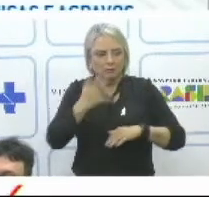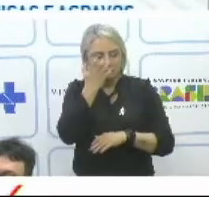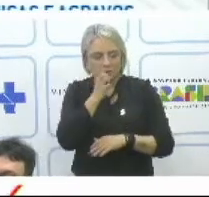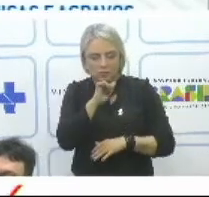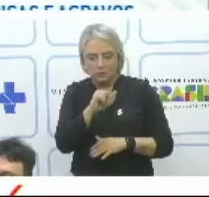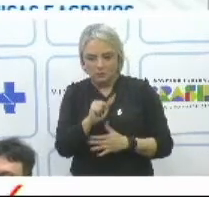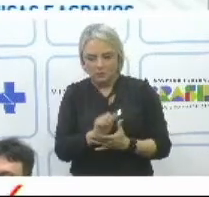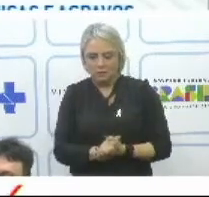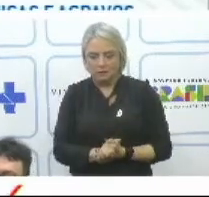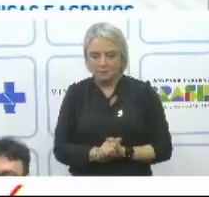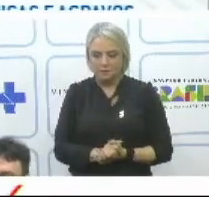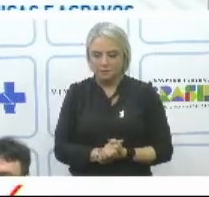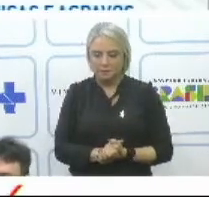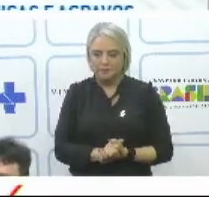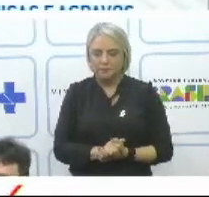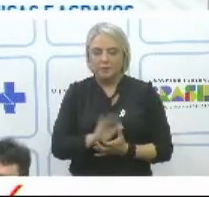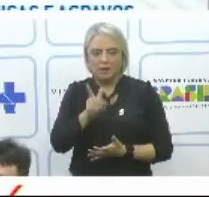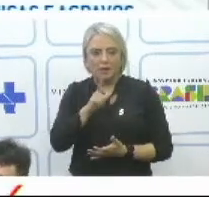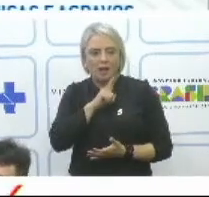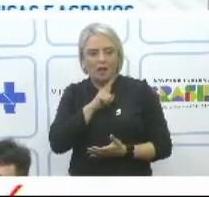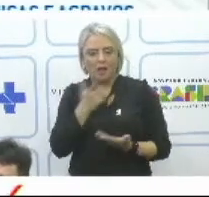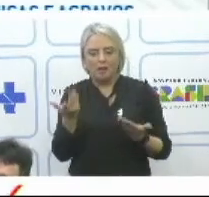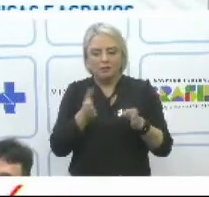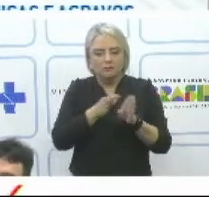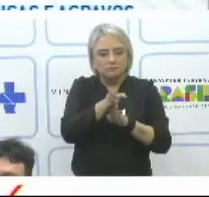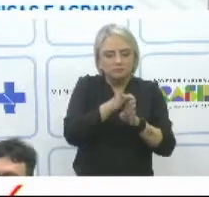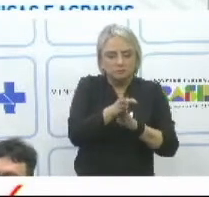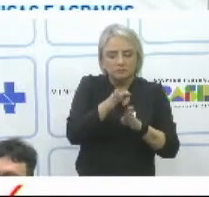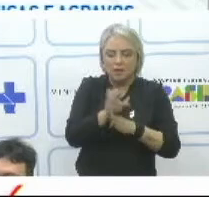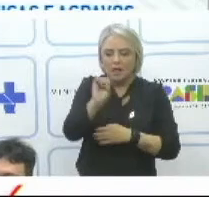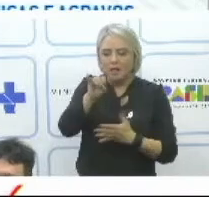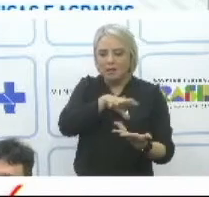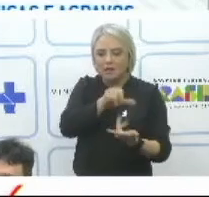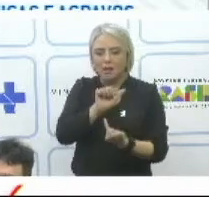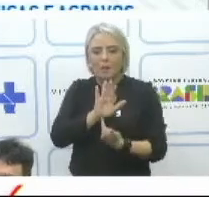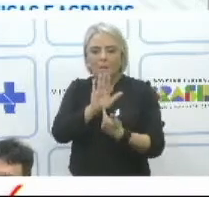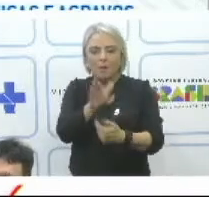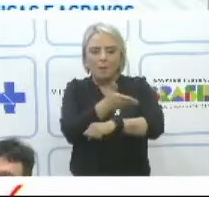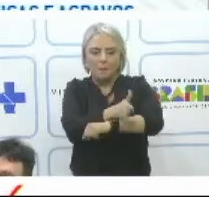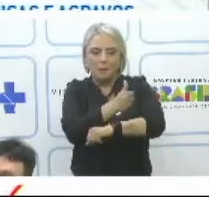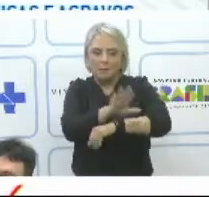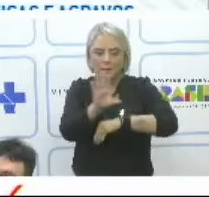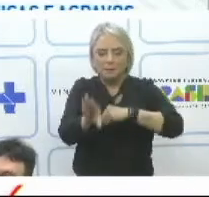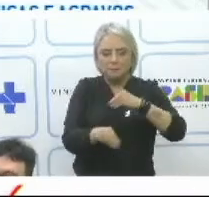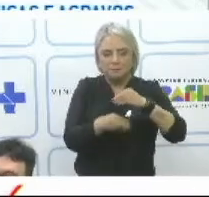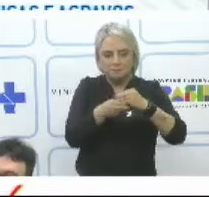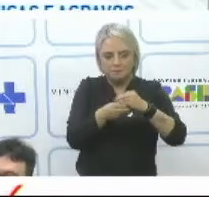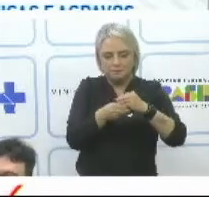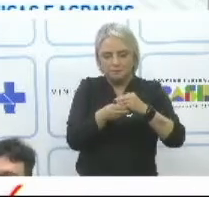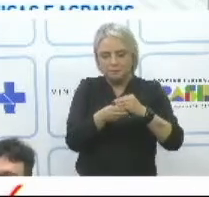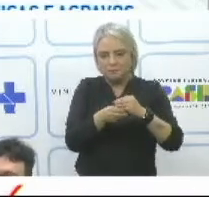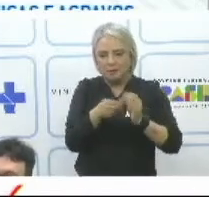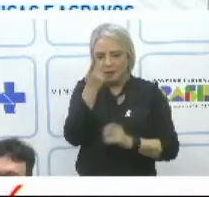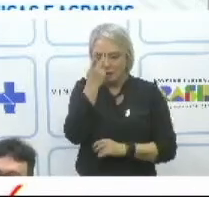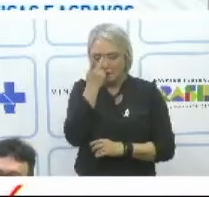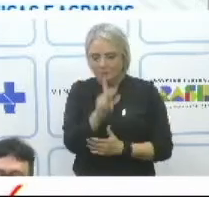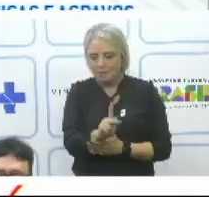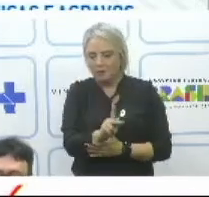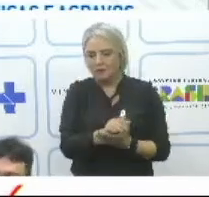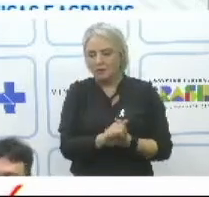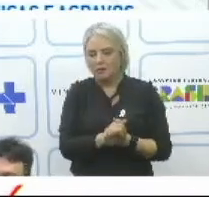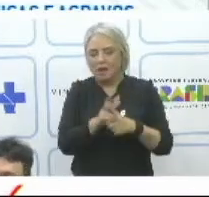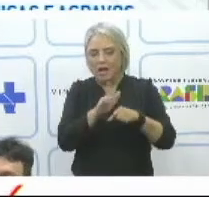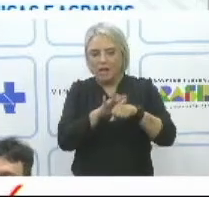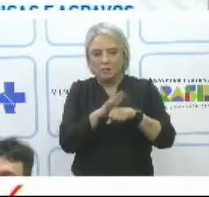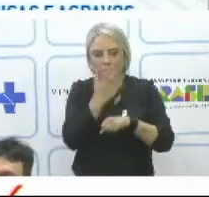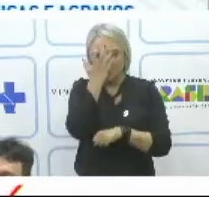né? Já temos guidelines internacionais também que indicam as práticas integrativas, né, para as